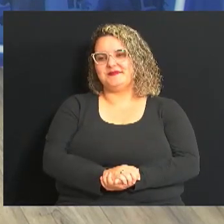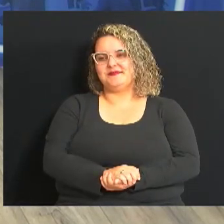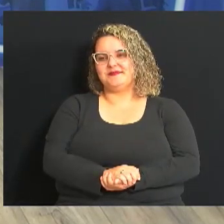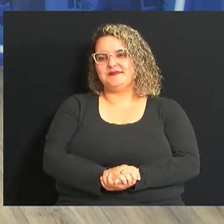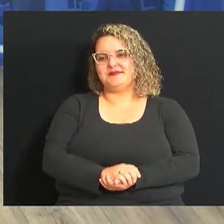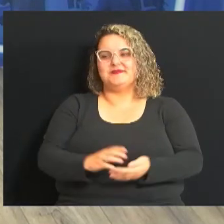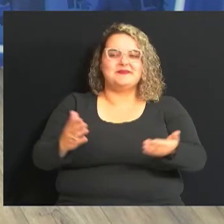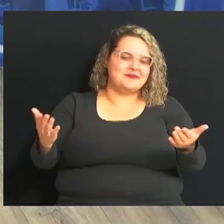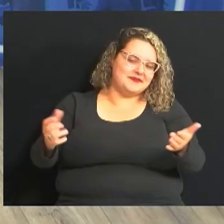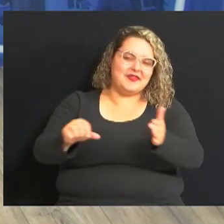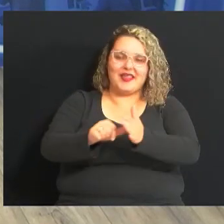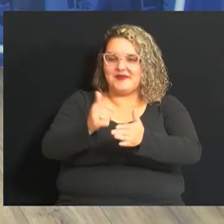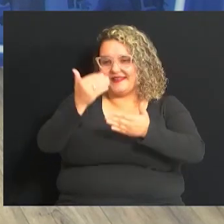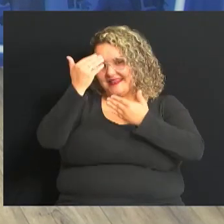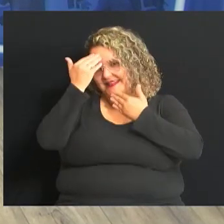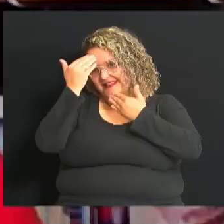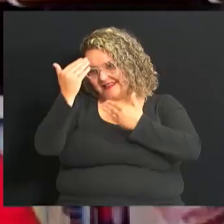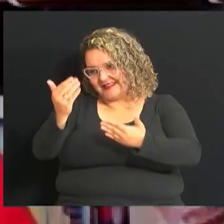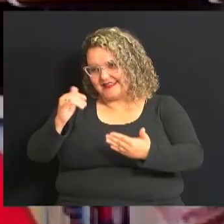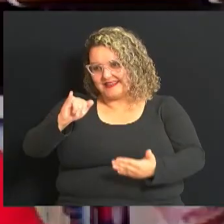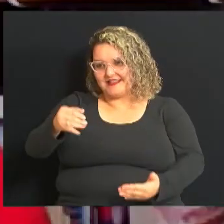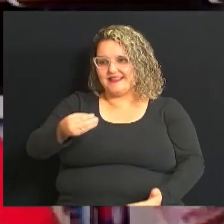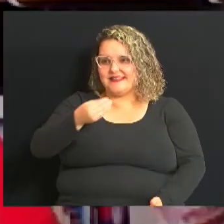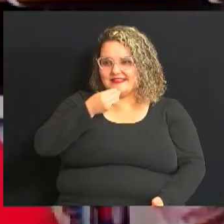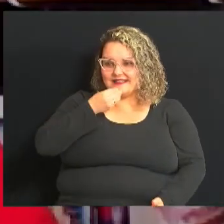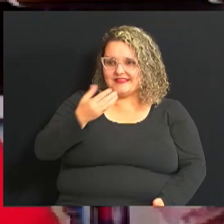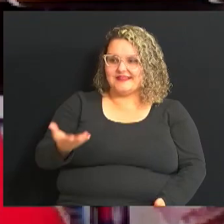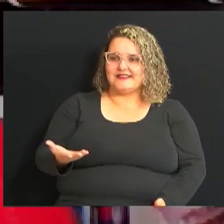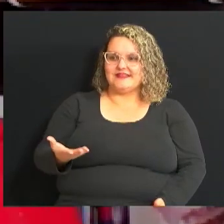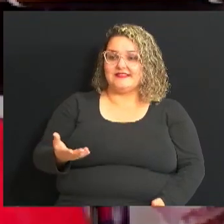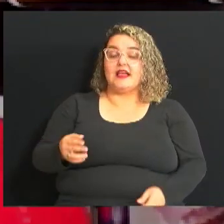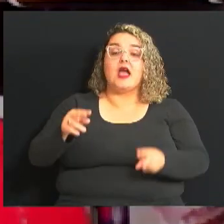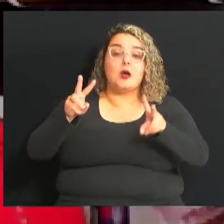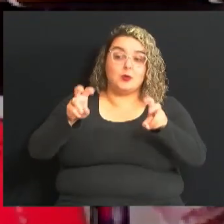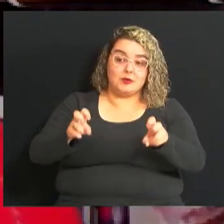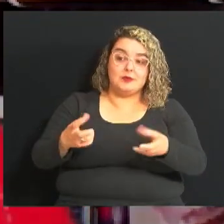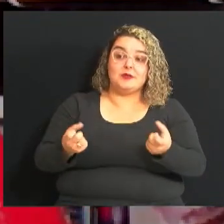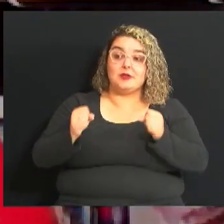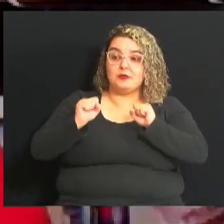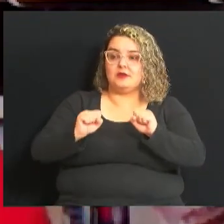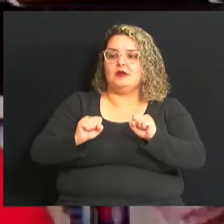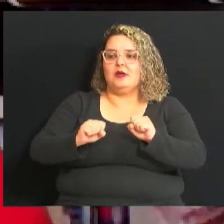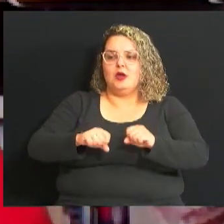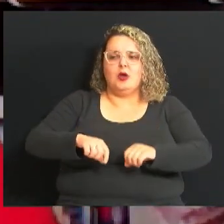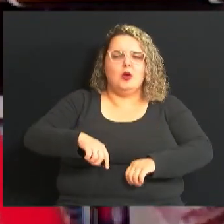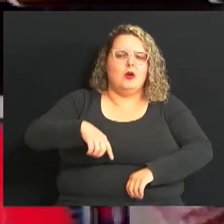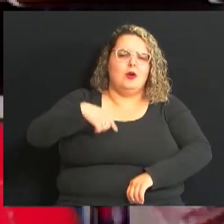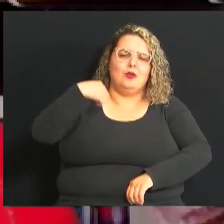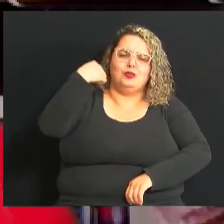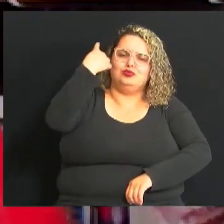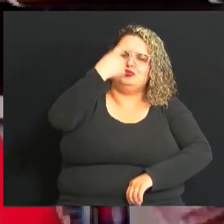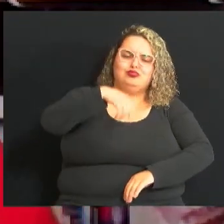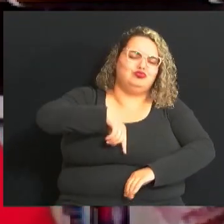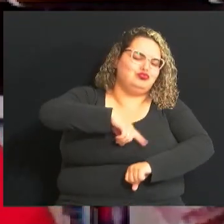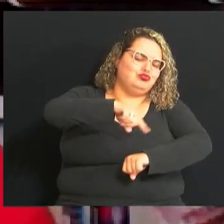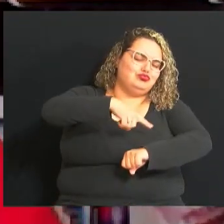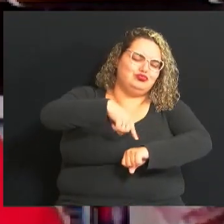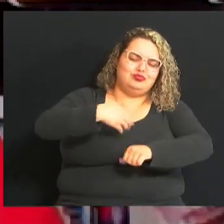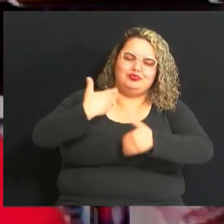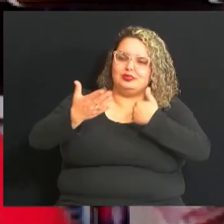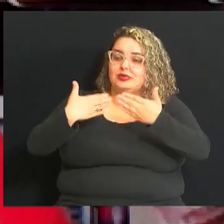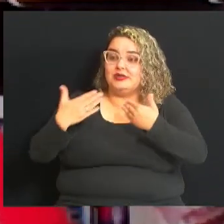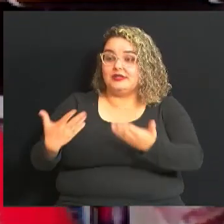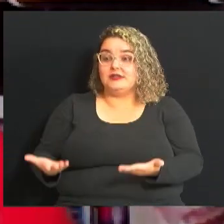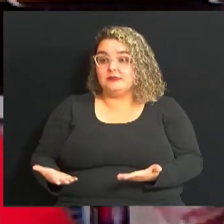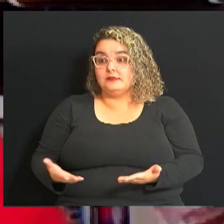Bom, primeiro agradeço a oportunidade. Esse é um tema que a gente poderia passar o dia inteiro falando sobre ele, mas eu acho